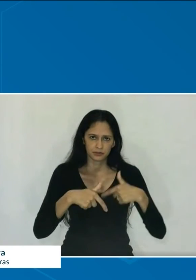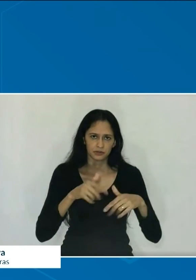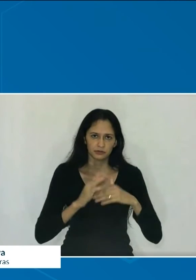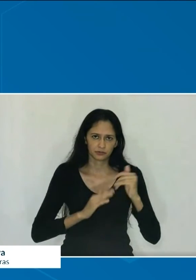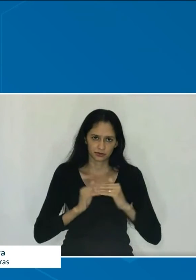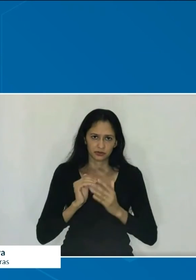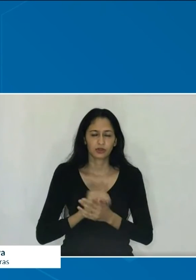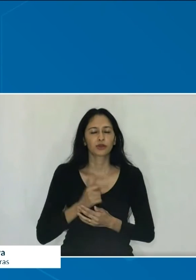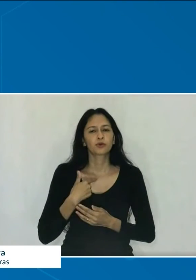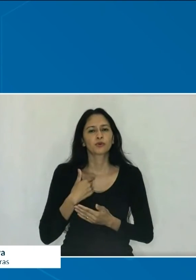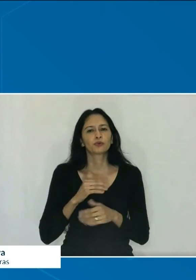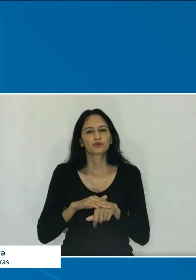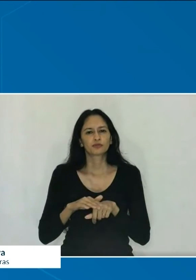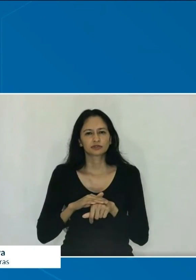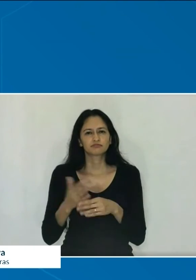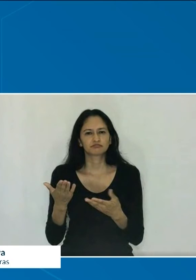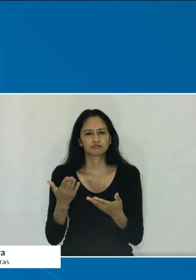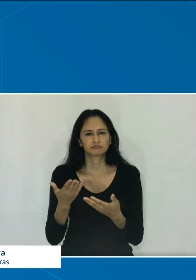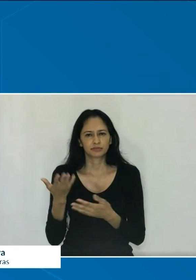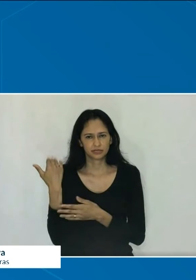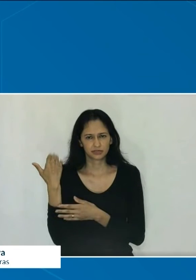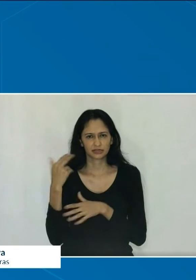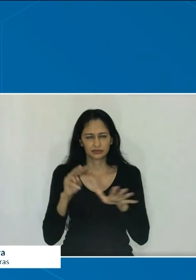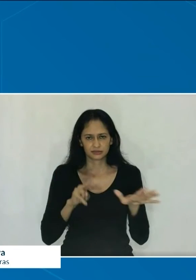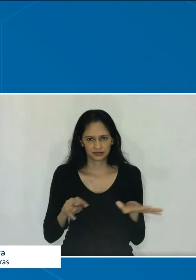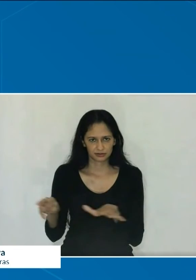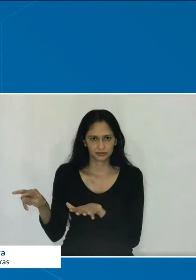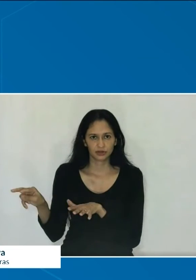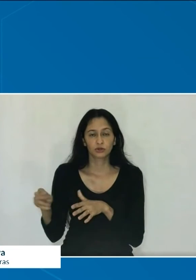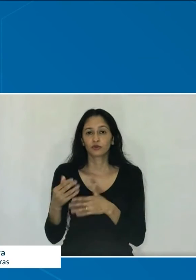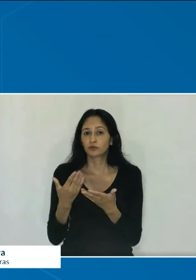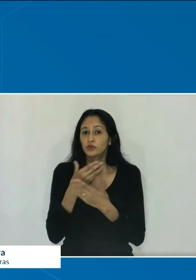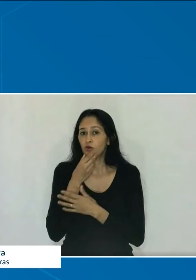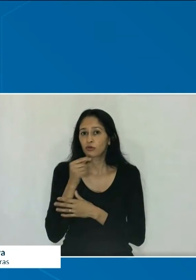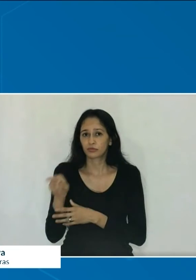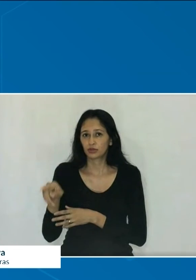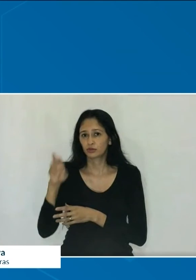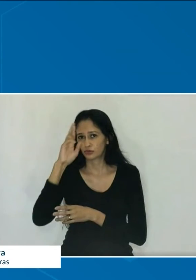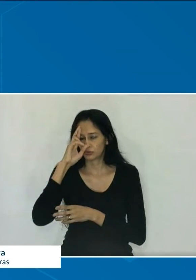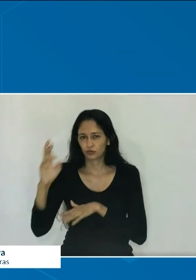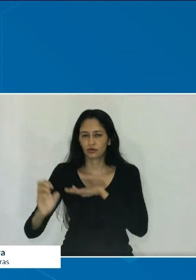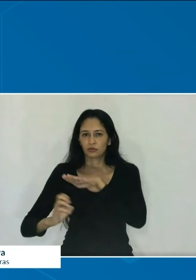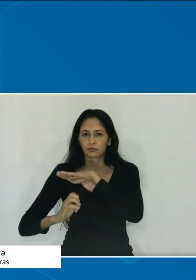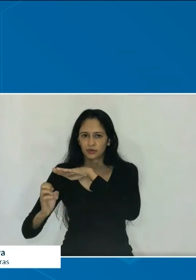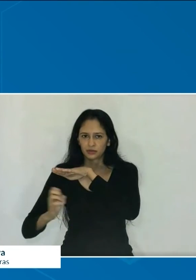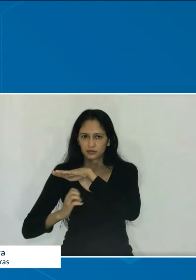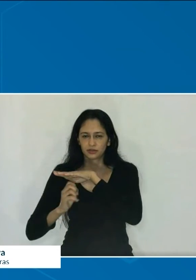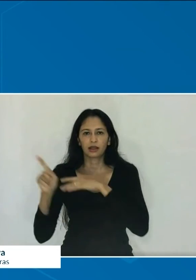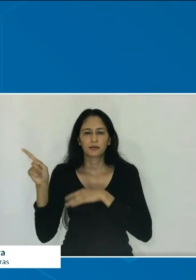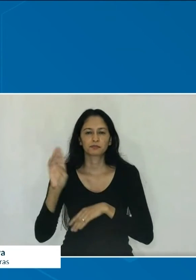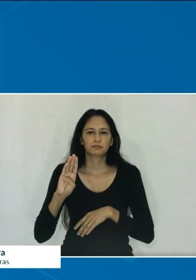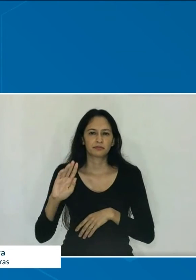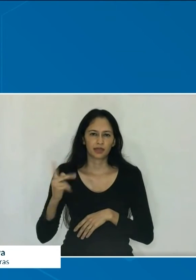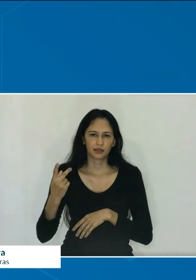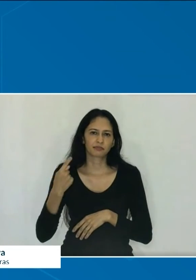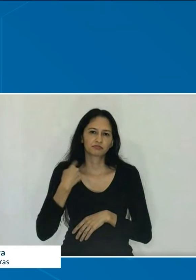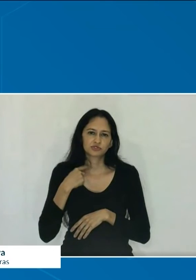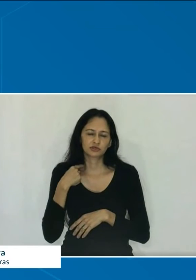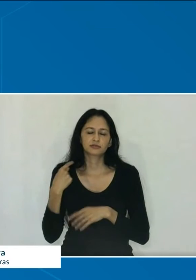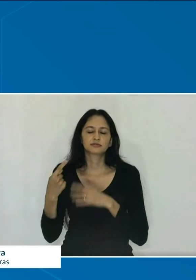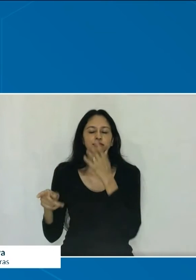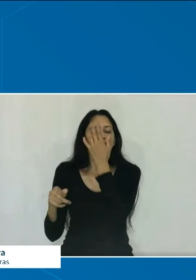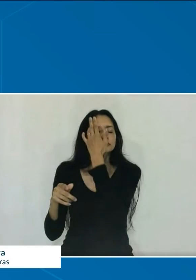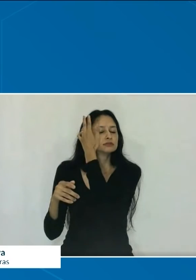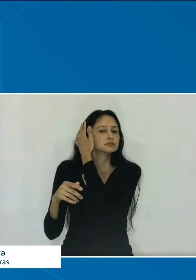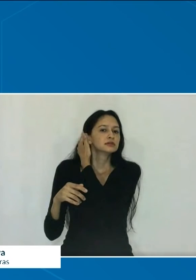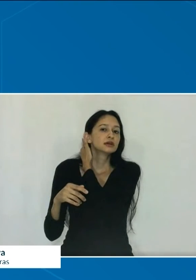Estava conversando na semana passada com um dono de uma empresa que é de Belo Horizonte, inclusive, ele me falou, olha, um profissional